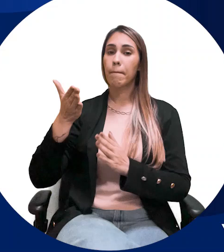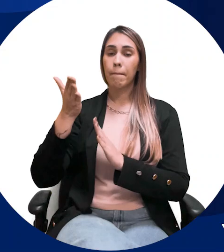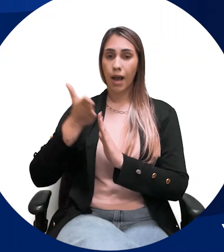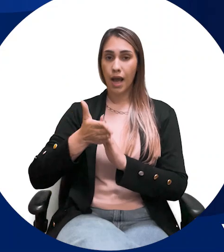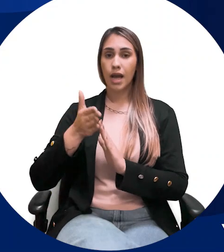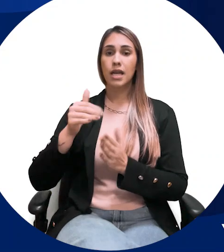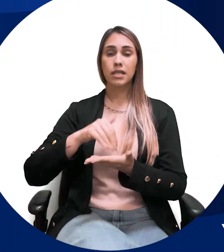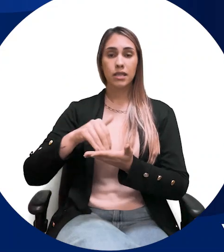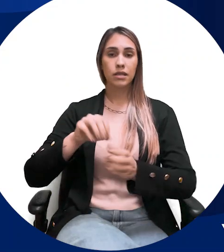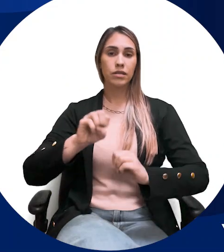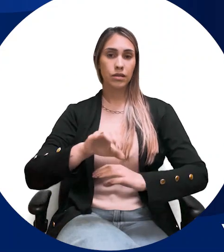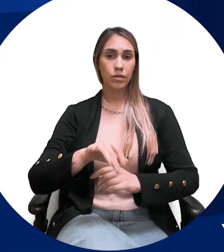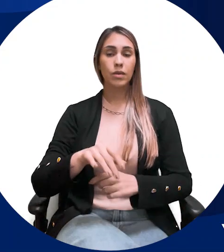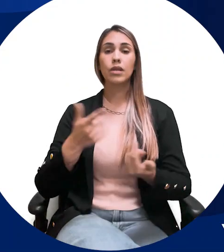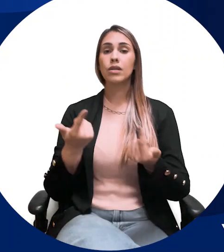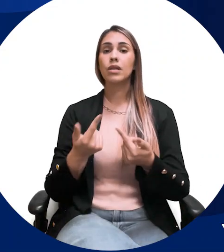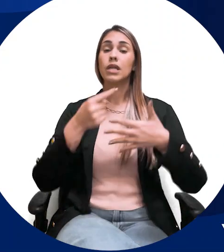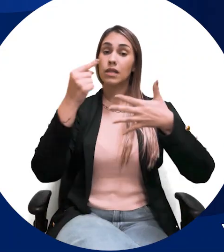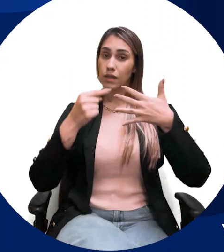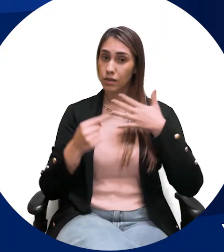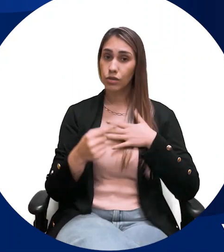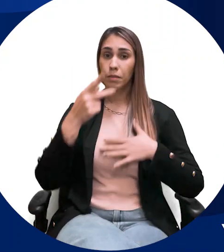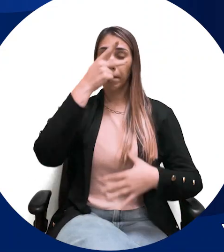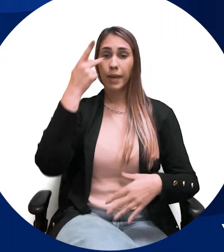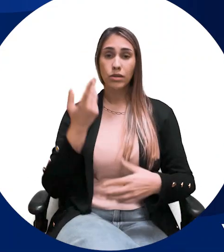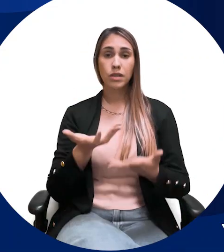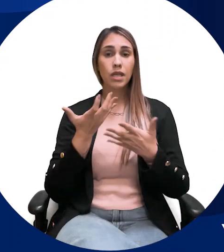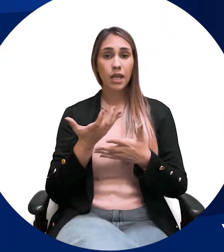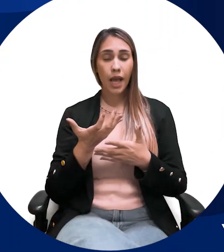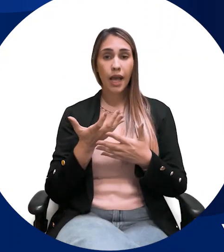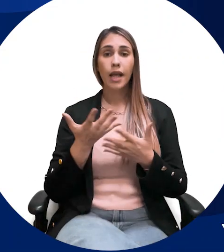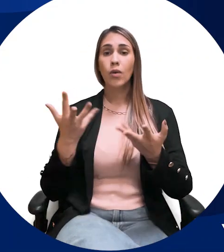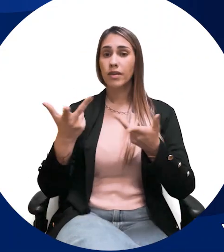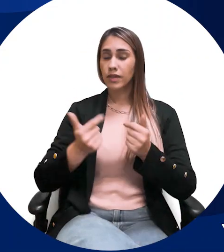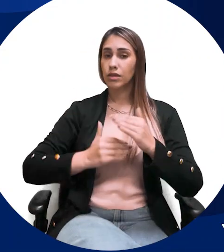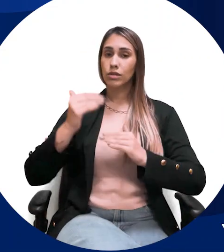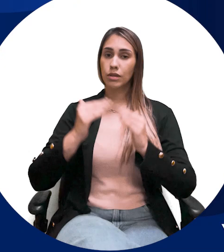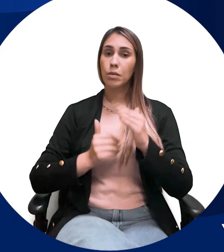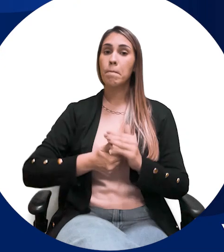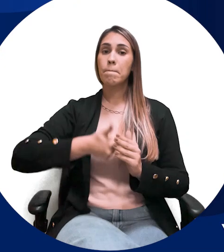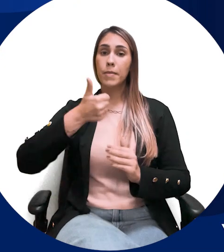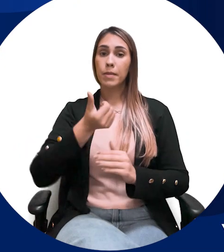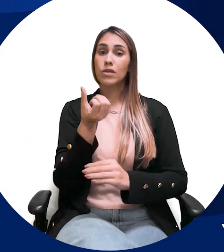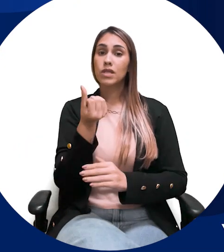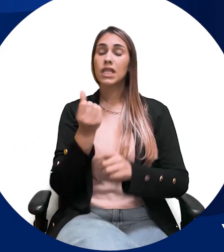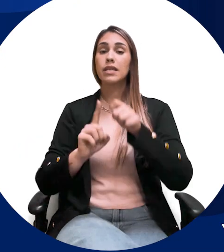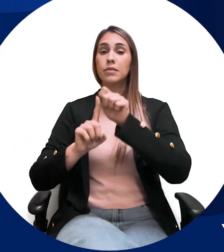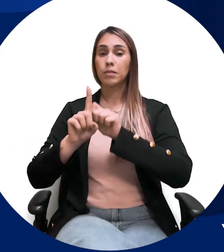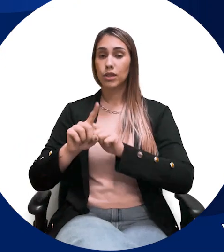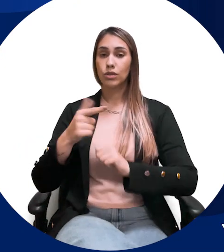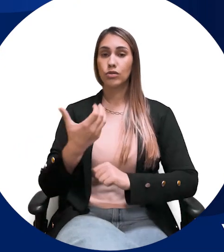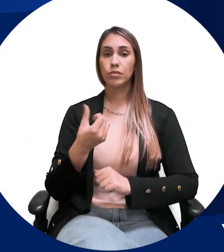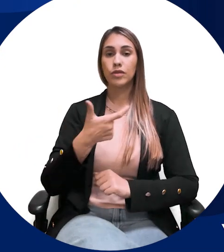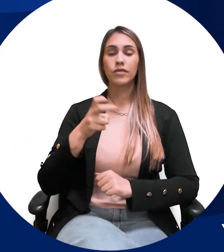208/2025/GS/SEDUC/MT. Dispõe sobre prazos e critérios de classificação de candidatos à concessão da qualificação profissional para o primeiro semestre